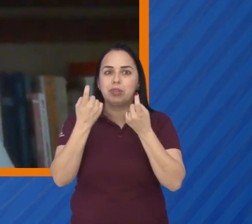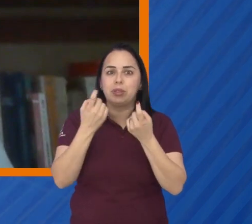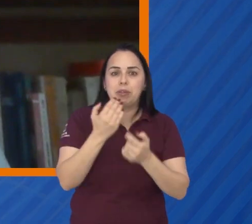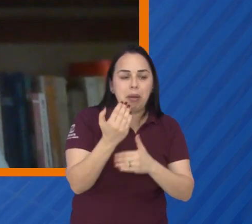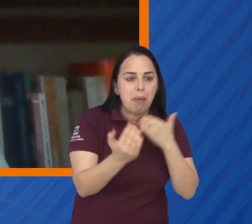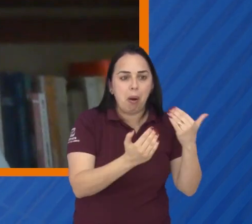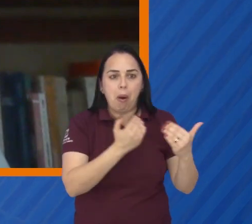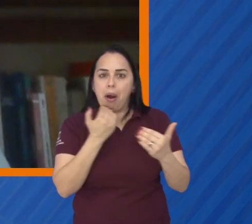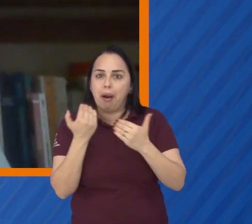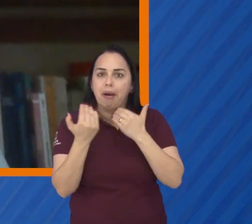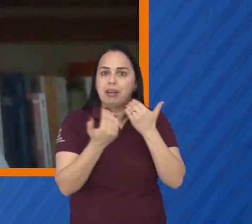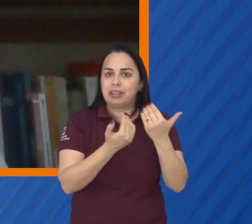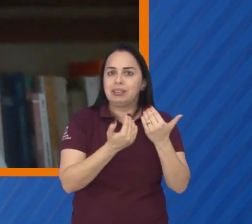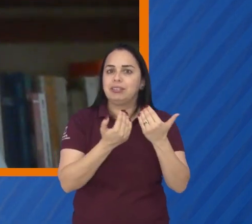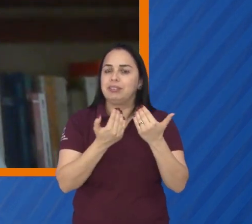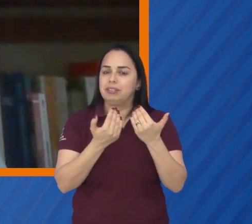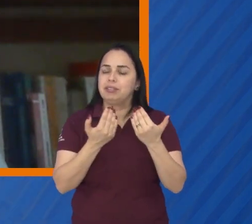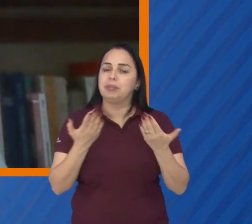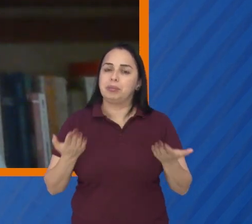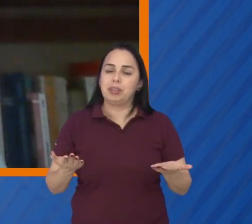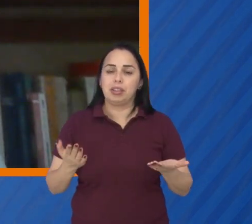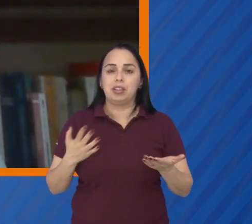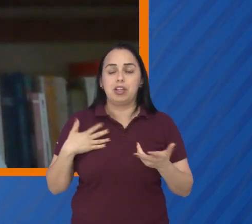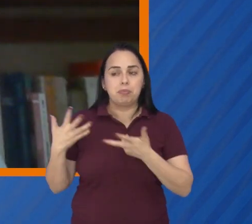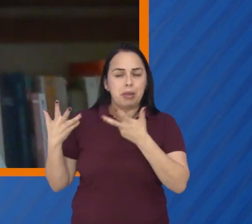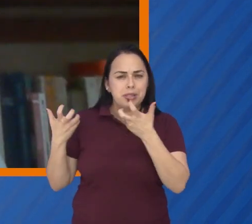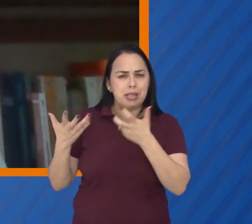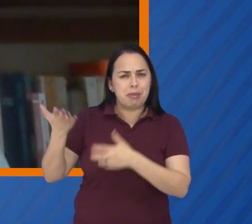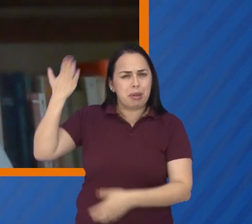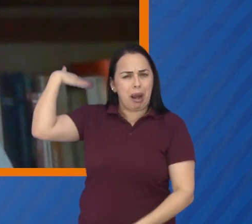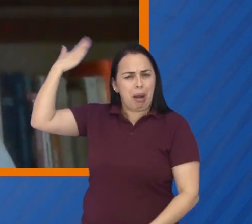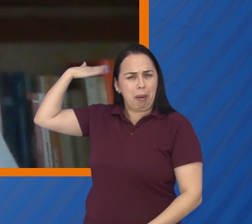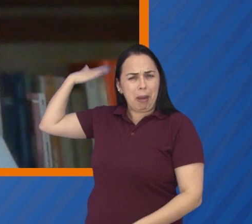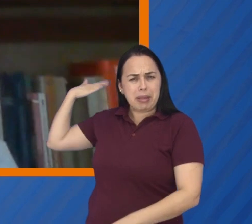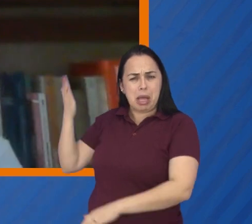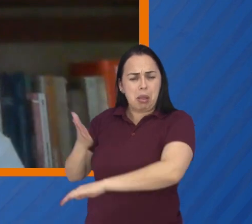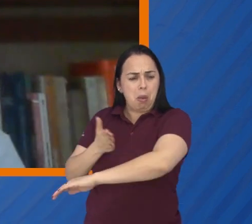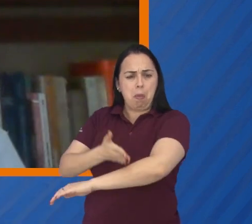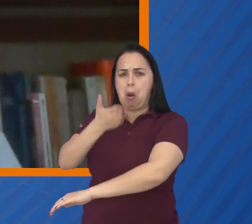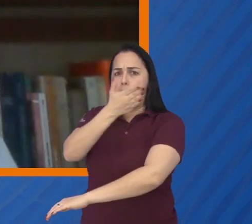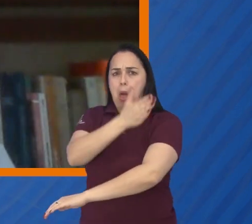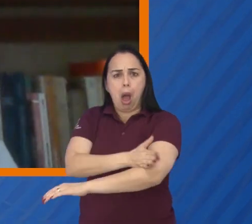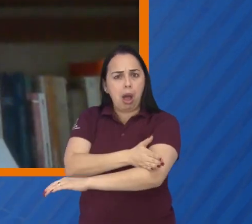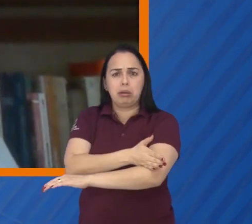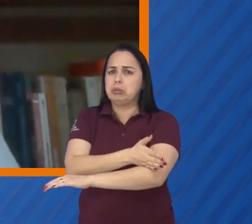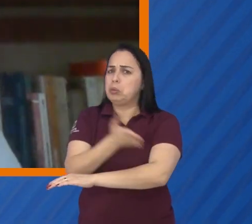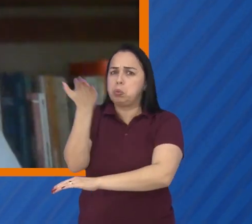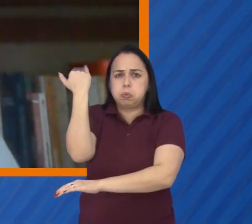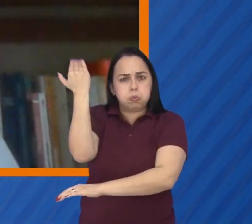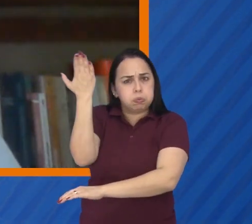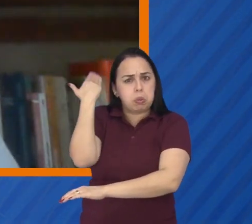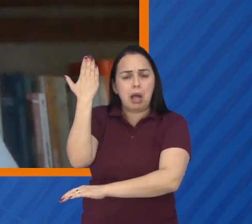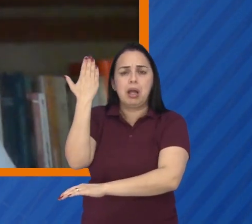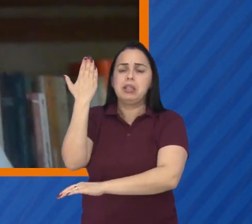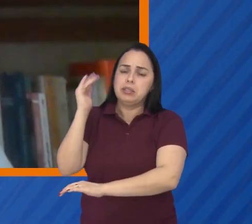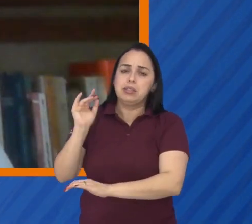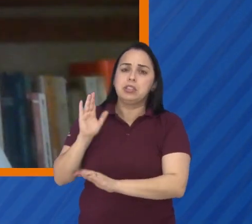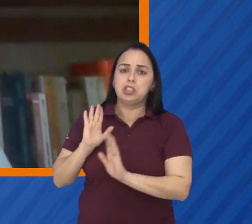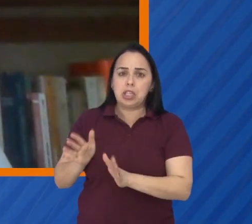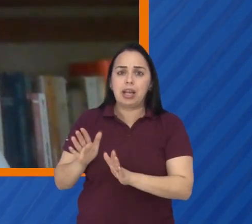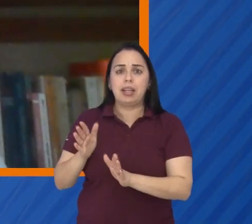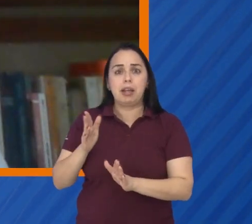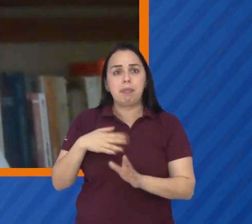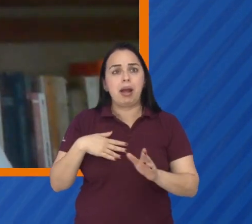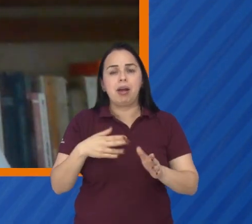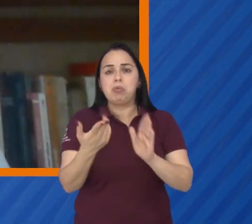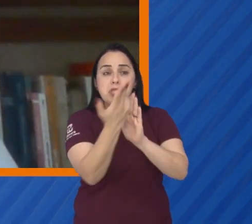com a morte, com os seus falecidos, né? Algum tipo de relação. A gente vê isso desde os homens primitivos, né? O homem de Neandertal já